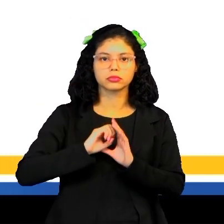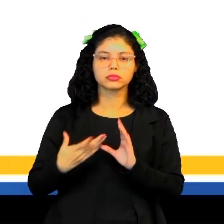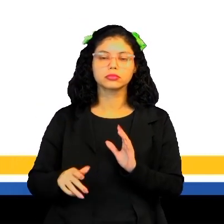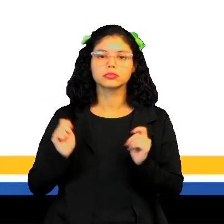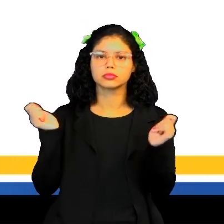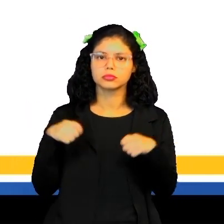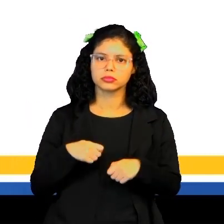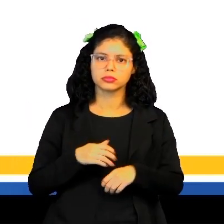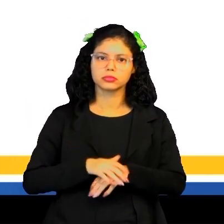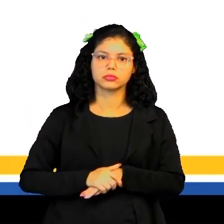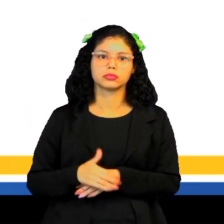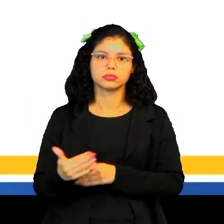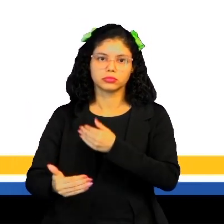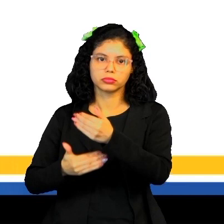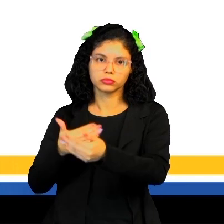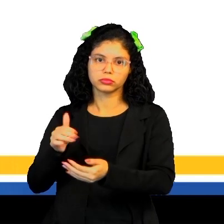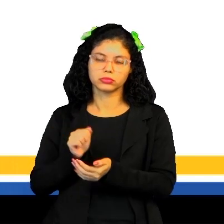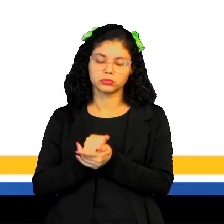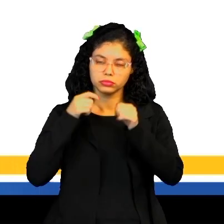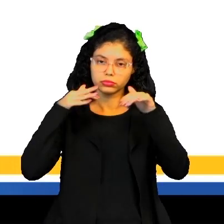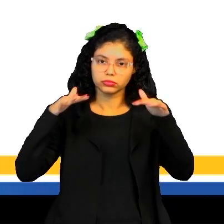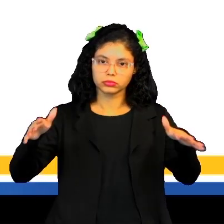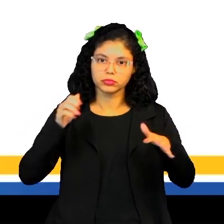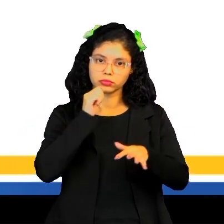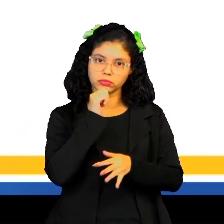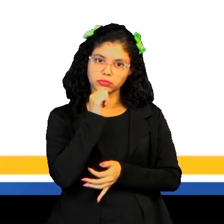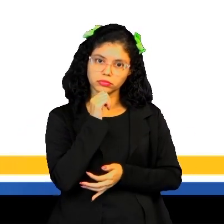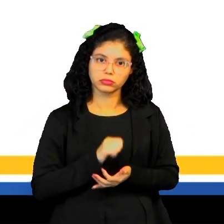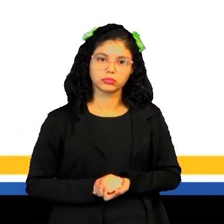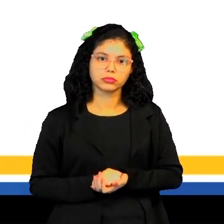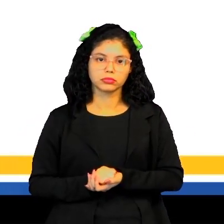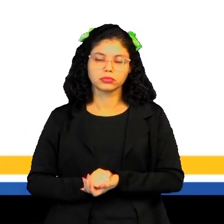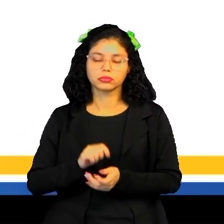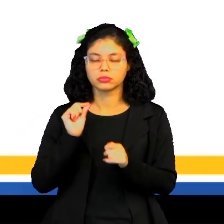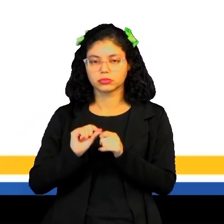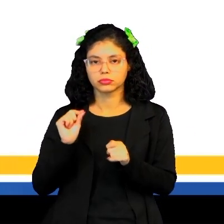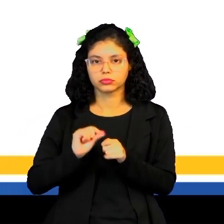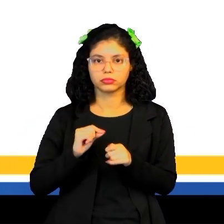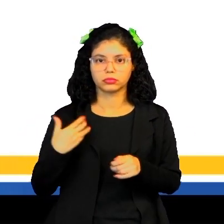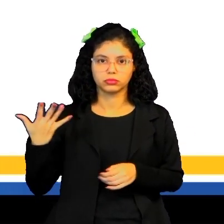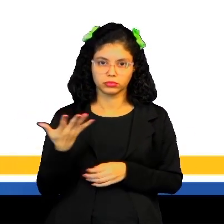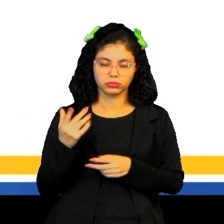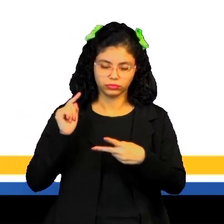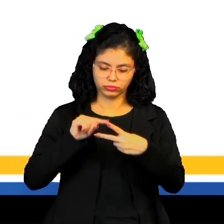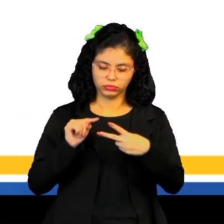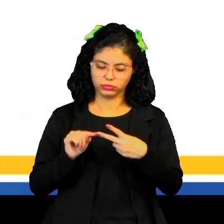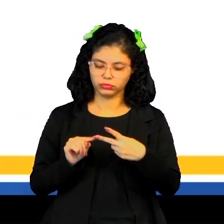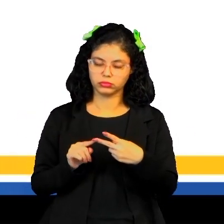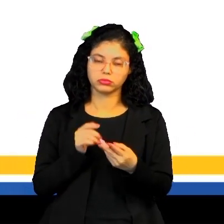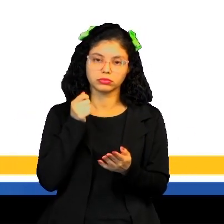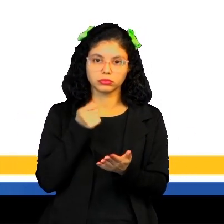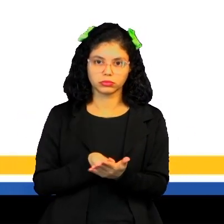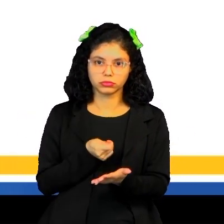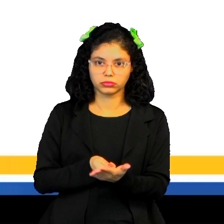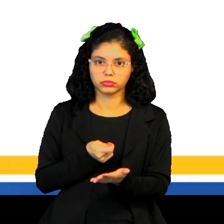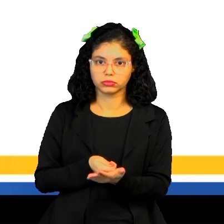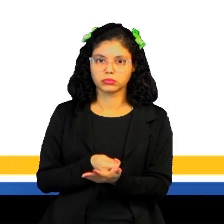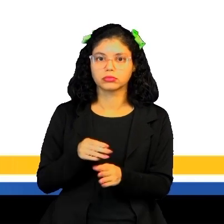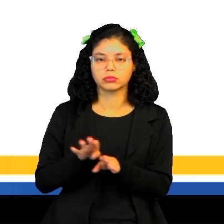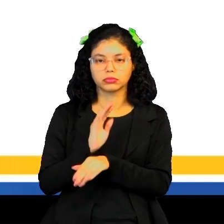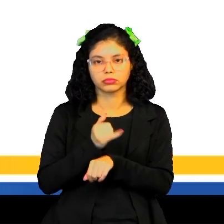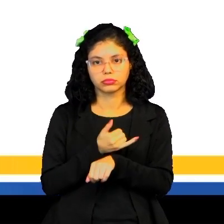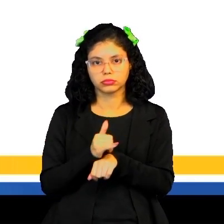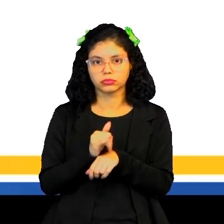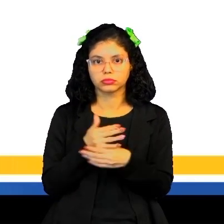que possibilitou o seu desenvolvimento e a sua expansão. E ele era formado, né, com base em dois princípios, a disciplina e a estratégia,